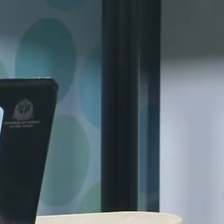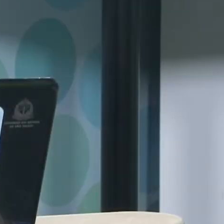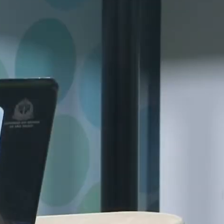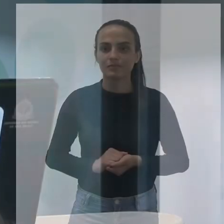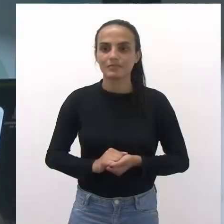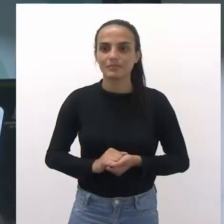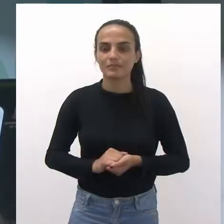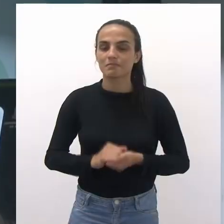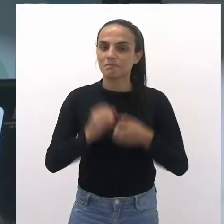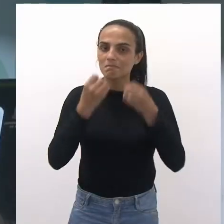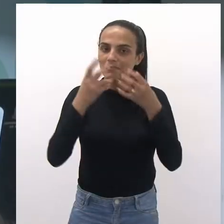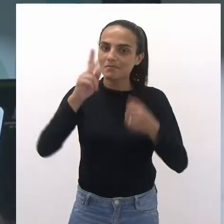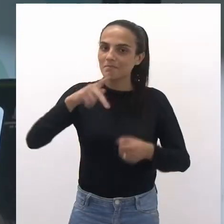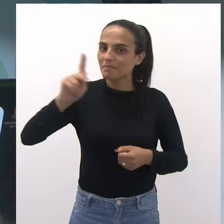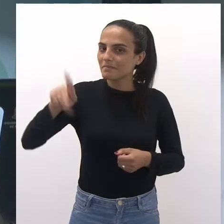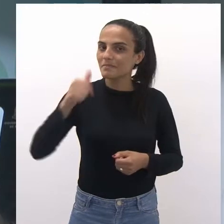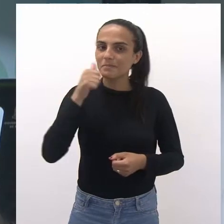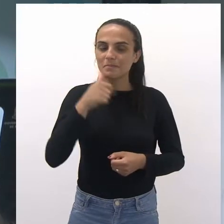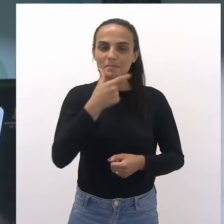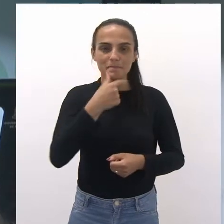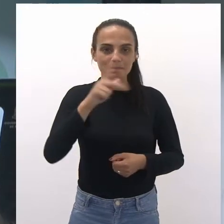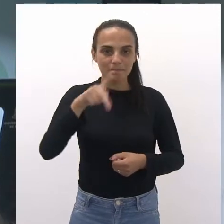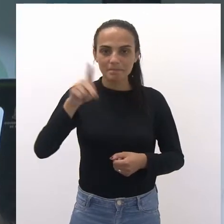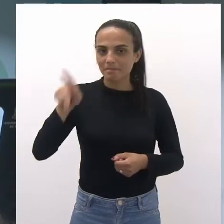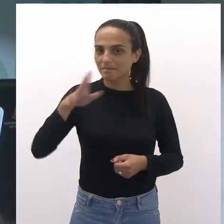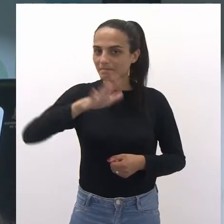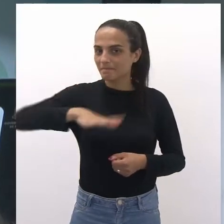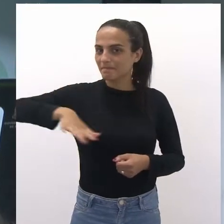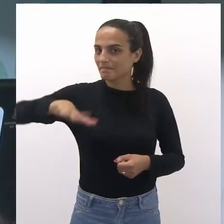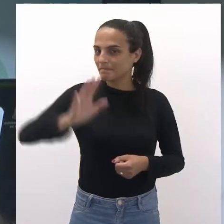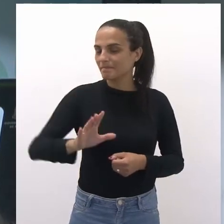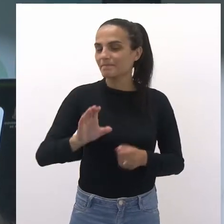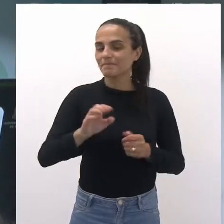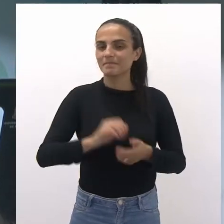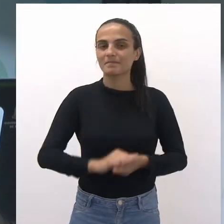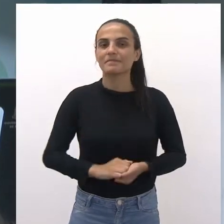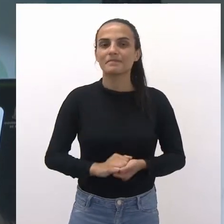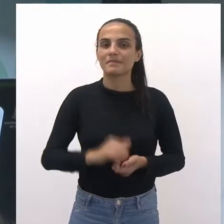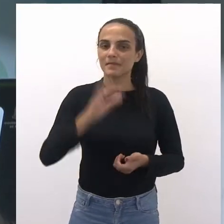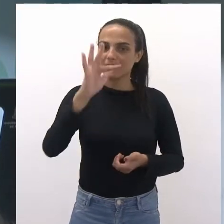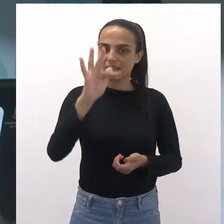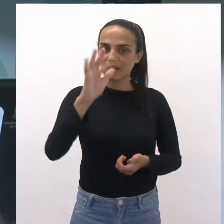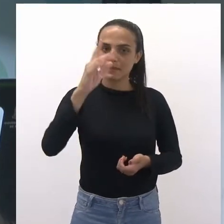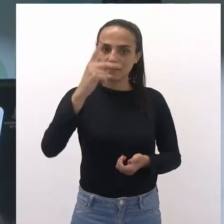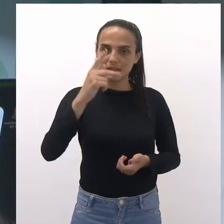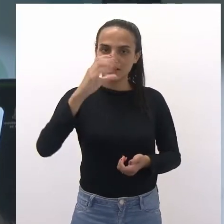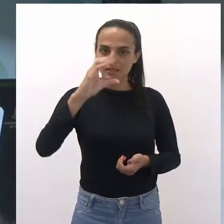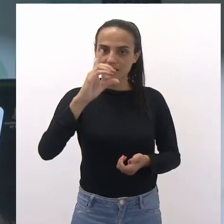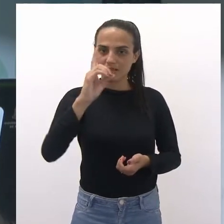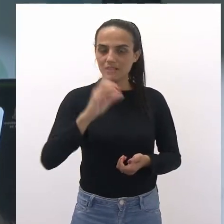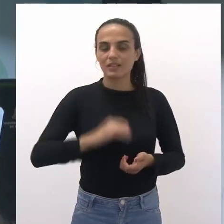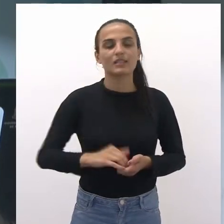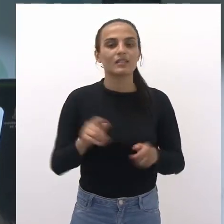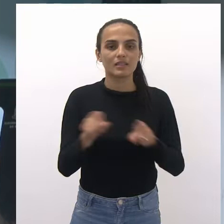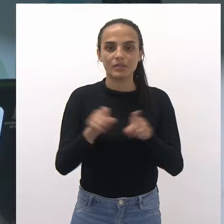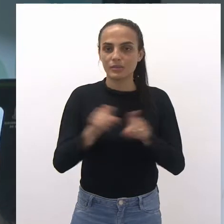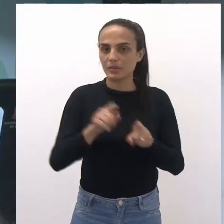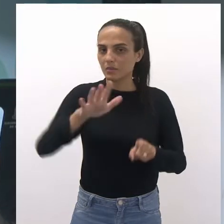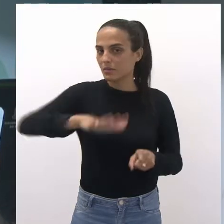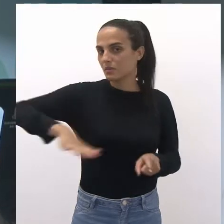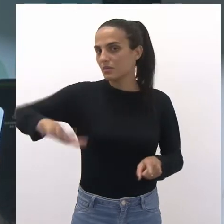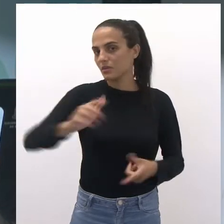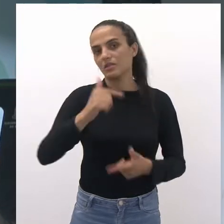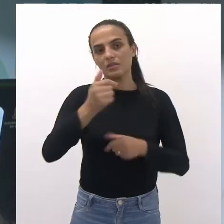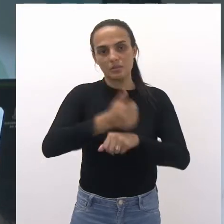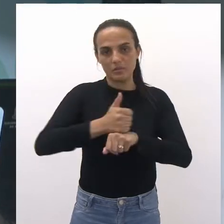Olá, professores, professoras, professores coordenadores, PCNPs e demais funcionários e